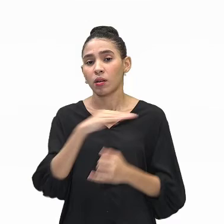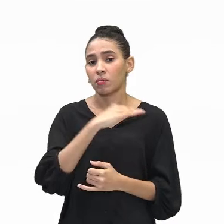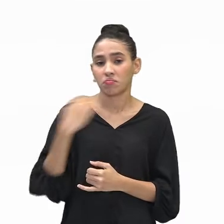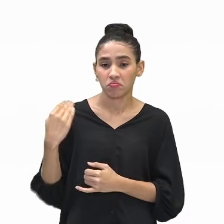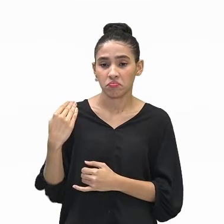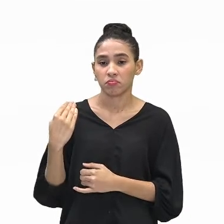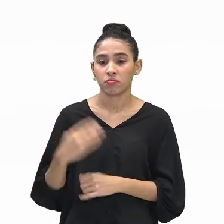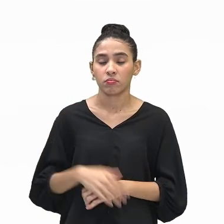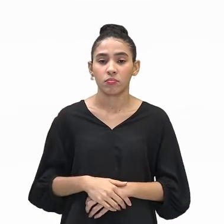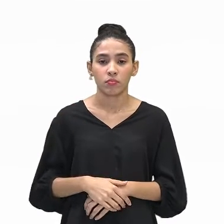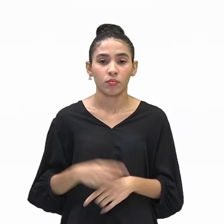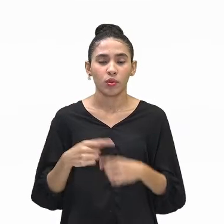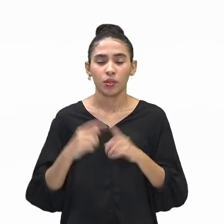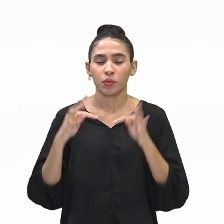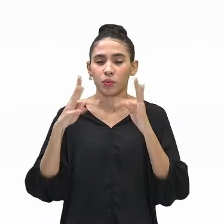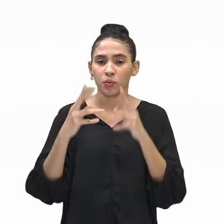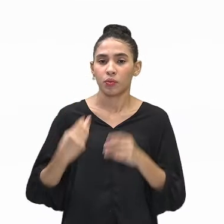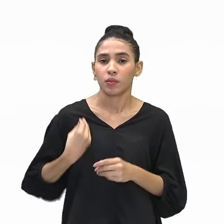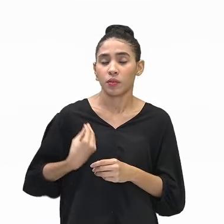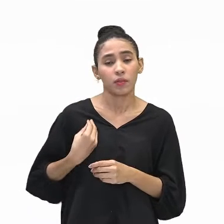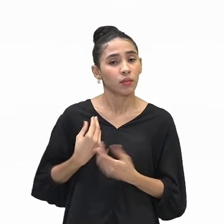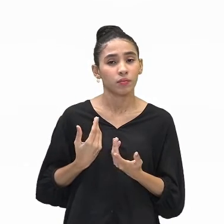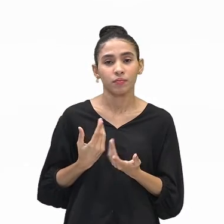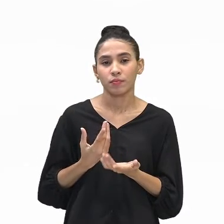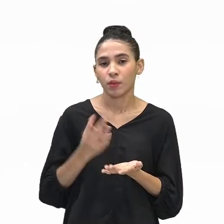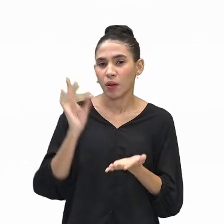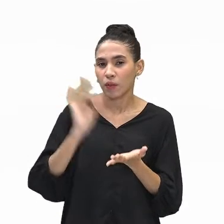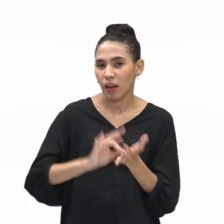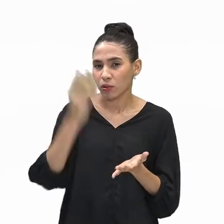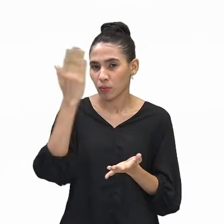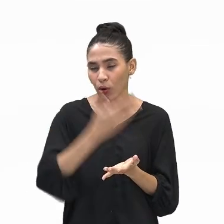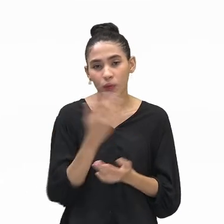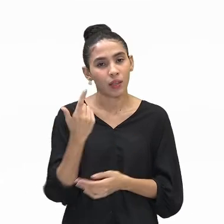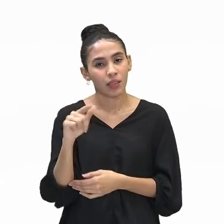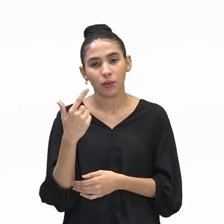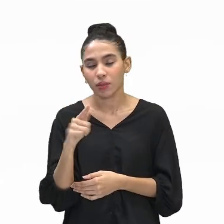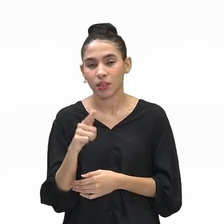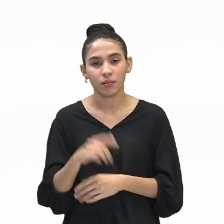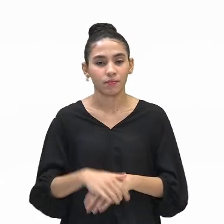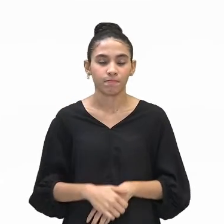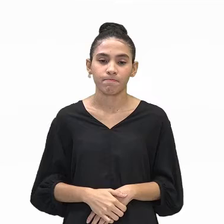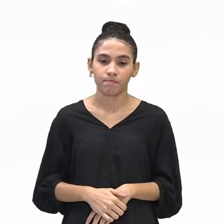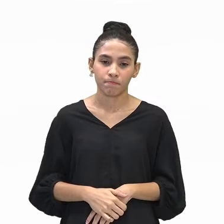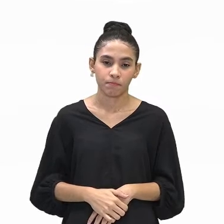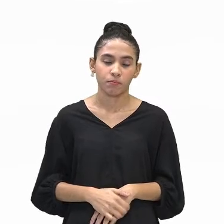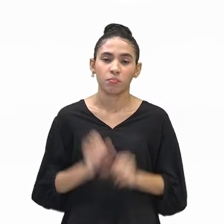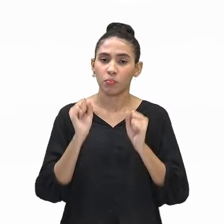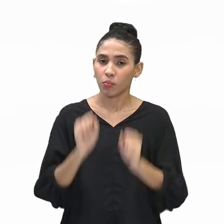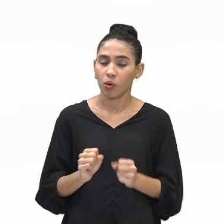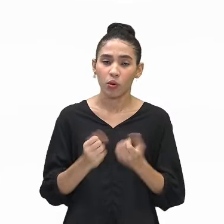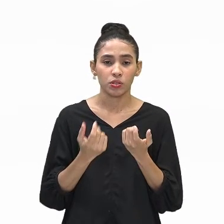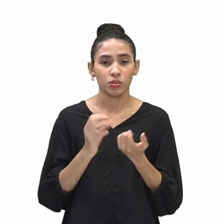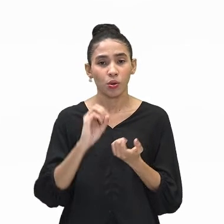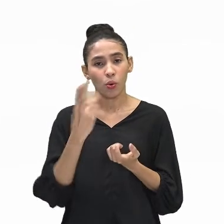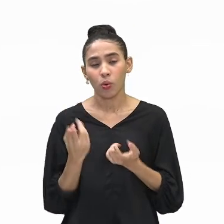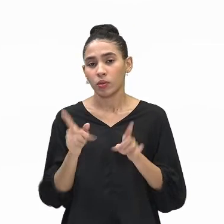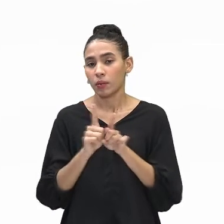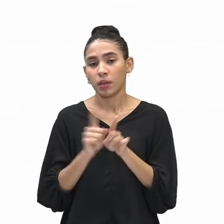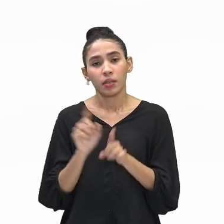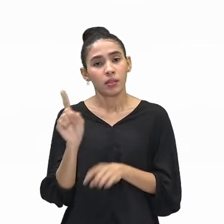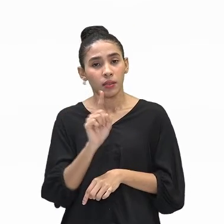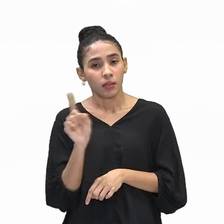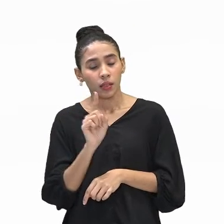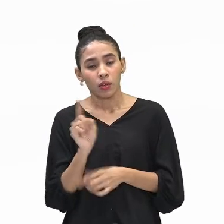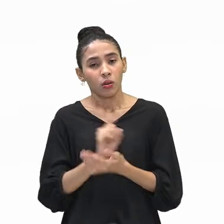de tudo que ele viveu. Não se sabe ao certo, por isso que a expressão está aí possivelmente, tá bom? Pode ser que tenha sido isso, ou pode ser que tenha